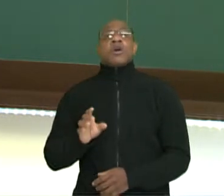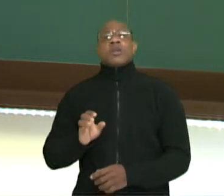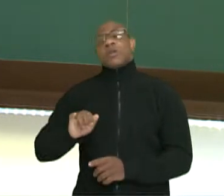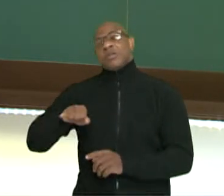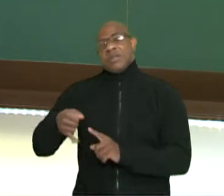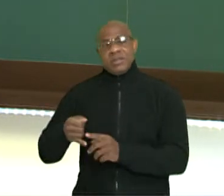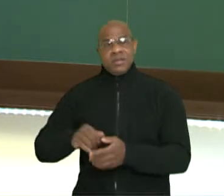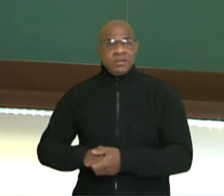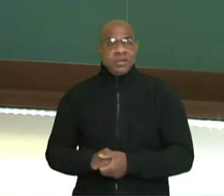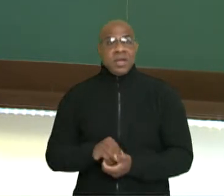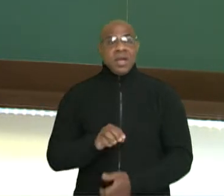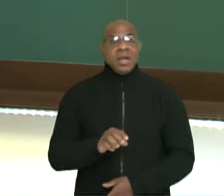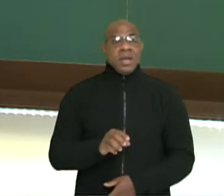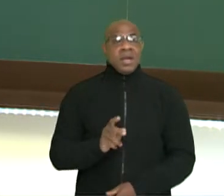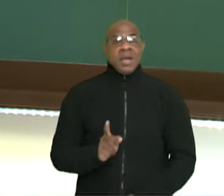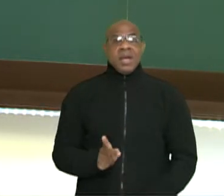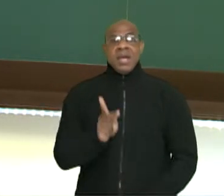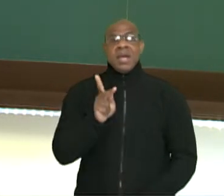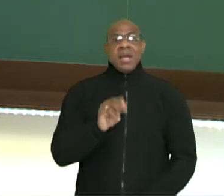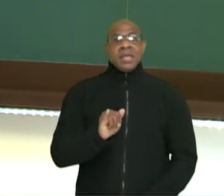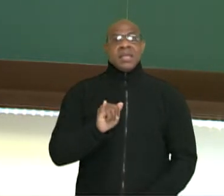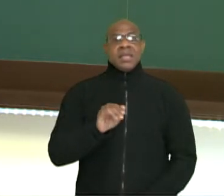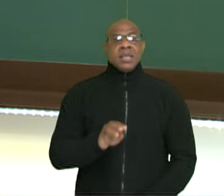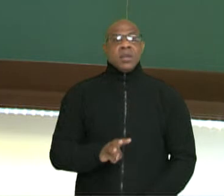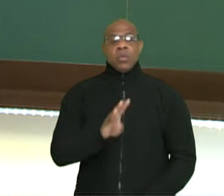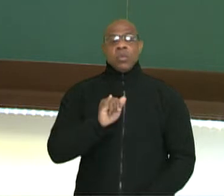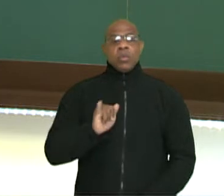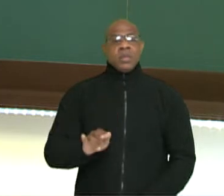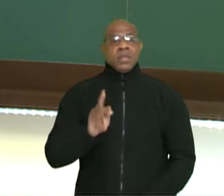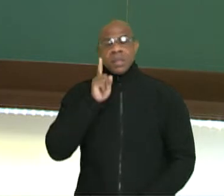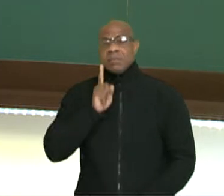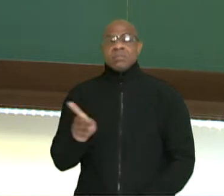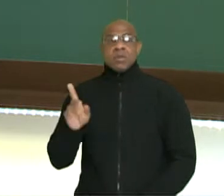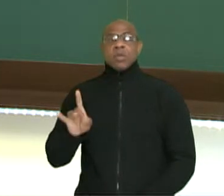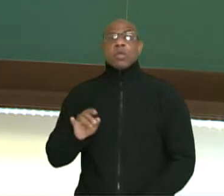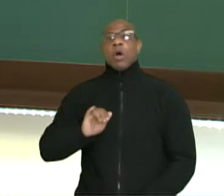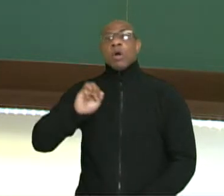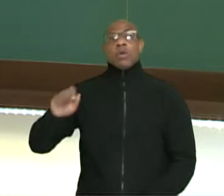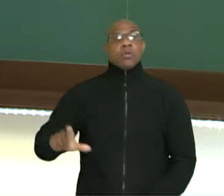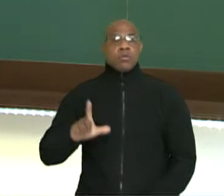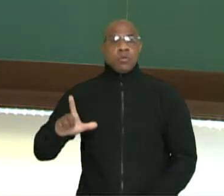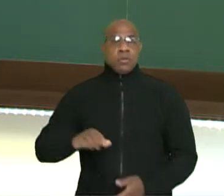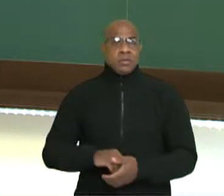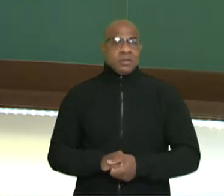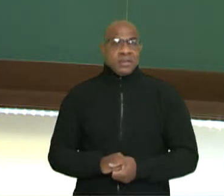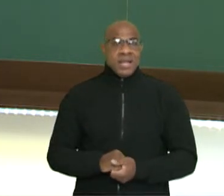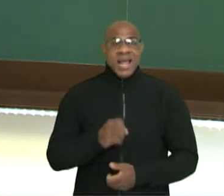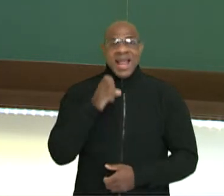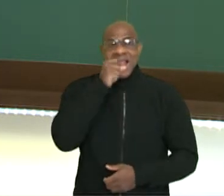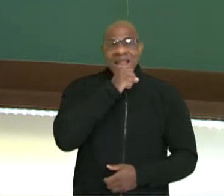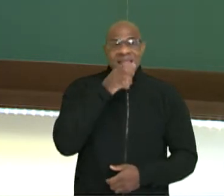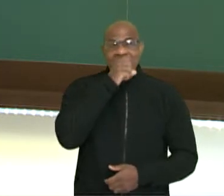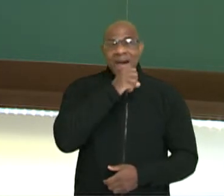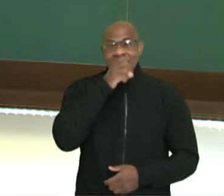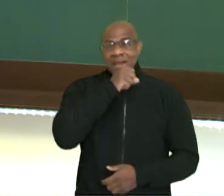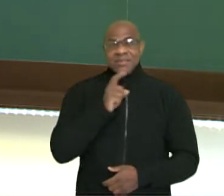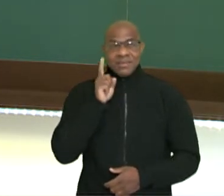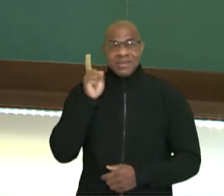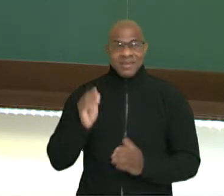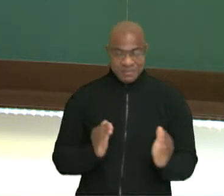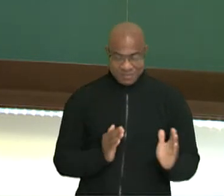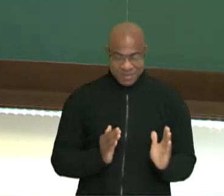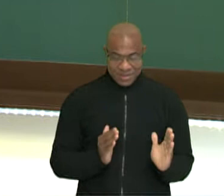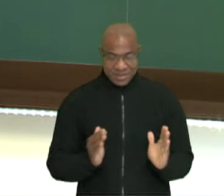julho. Pode ser que tenha alguns meses antes, né? Porque a tabela não está completa. Olha a laranja. Graças a Deus o inverno inteiro aqui, né?